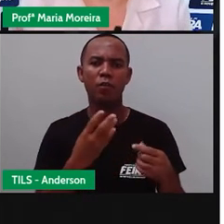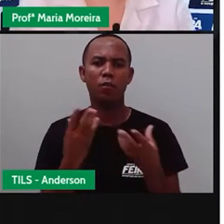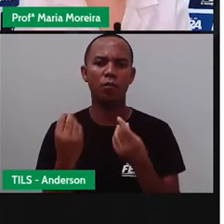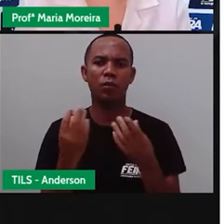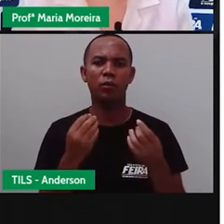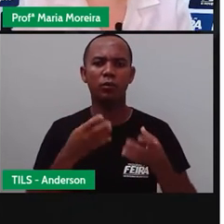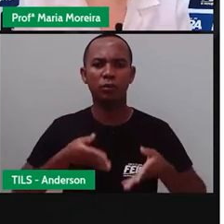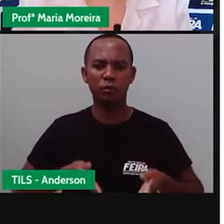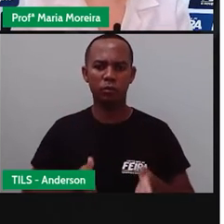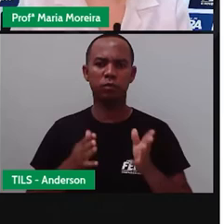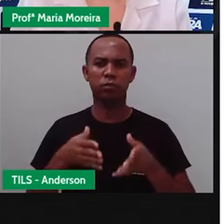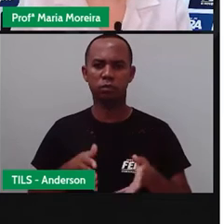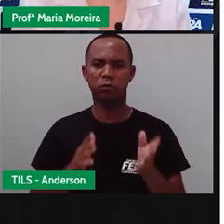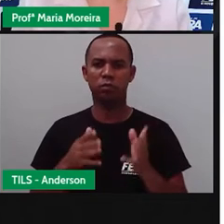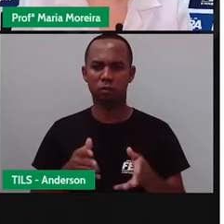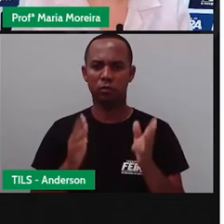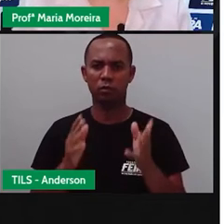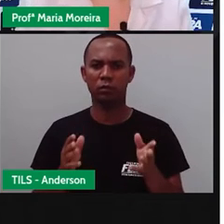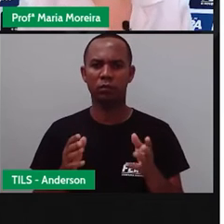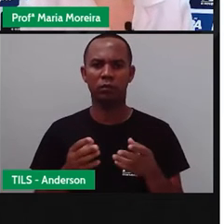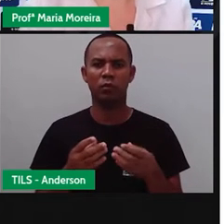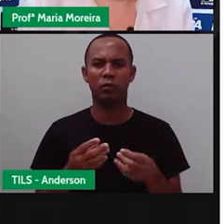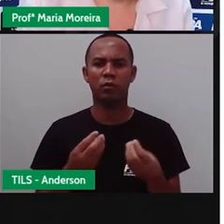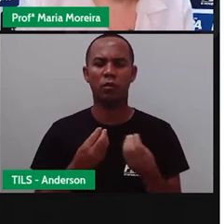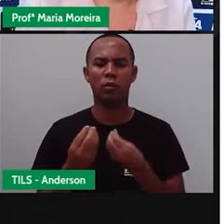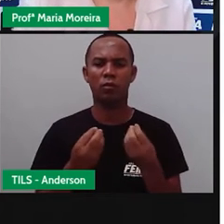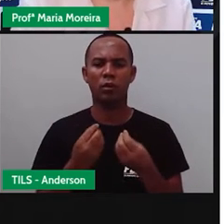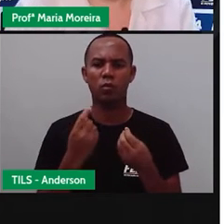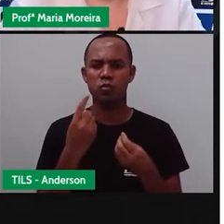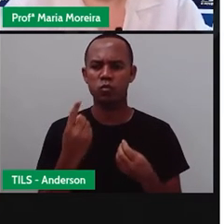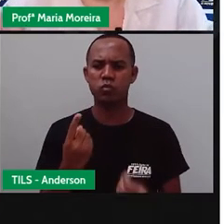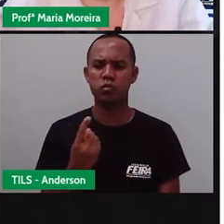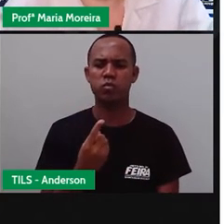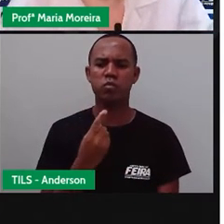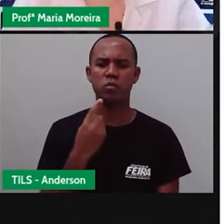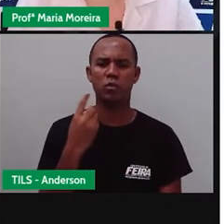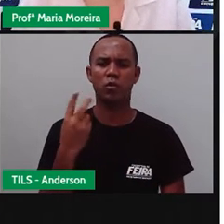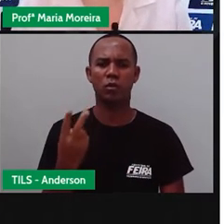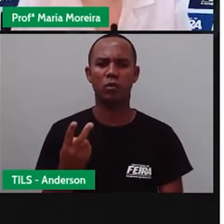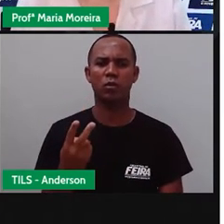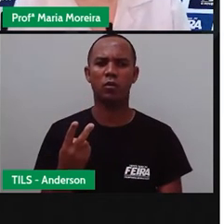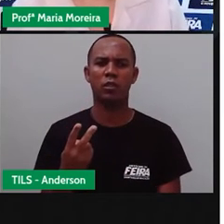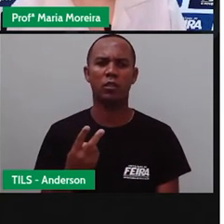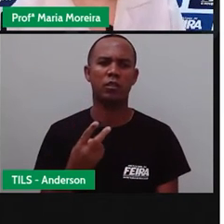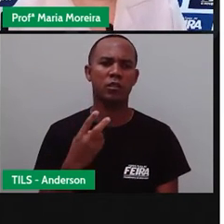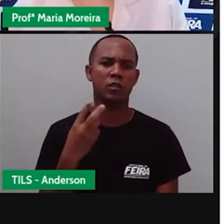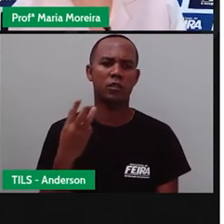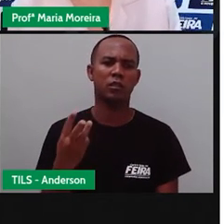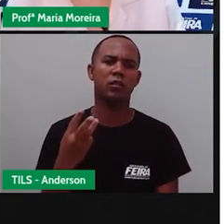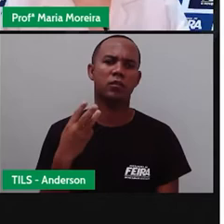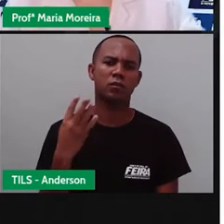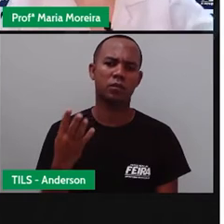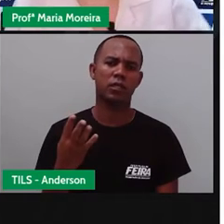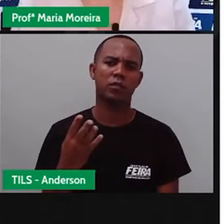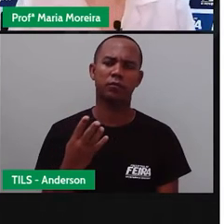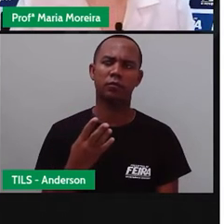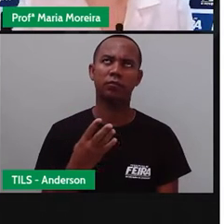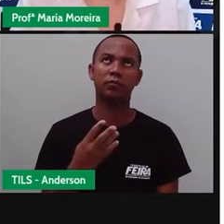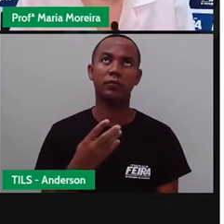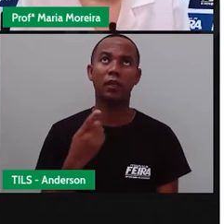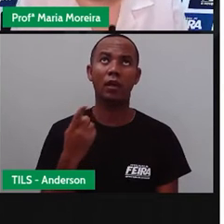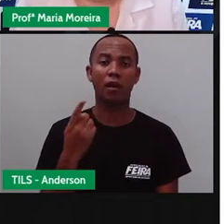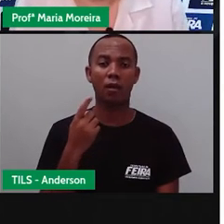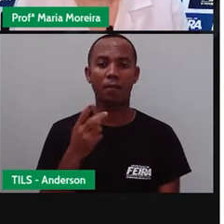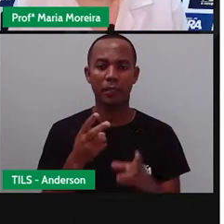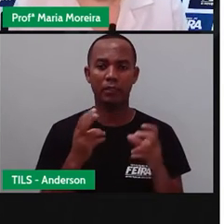ela iria o que aumentando partir de um E aí ele percebeu que a questão da pode chegar é possível com